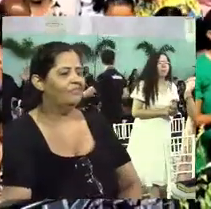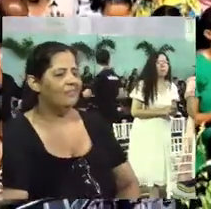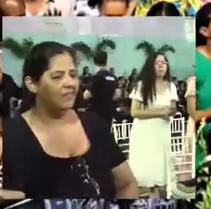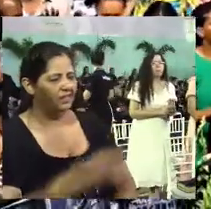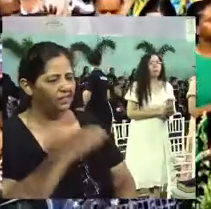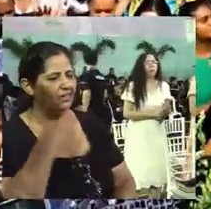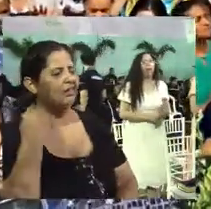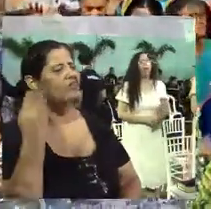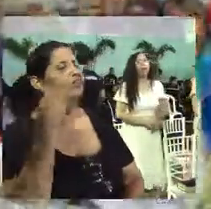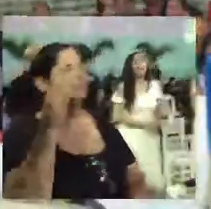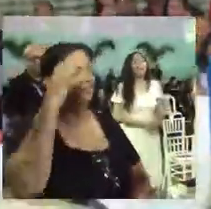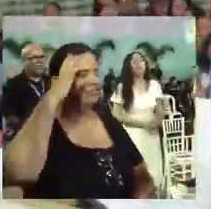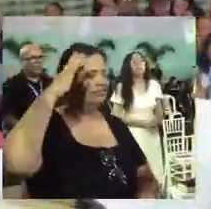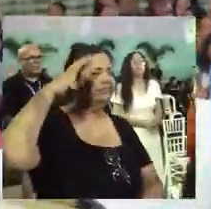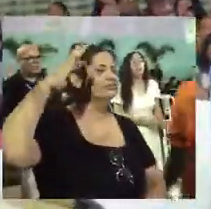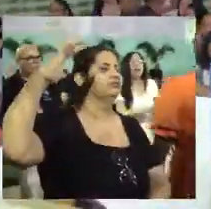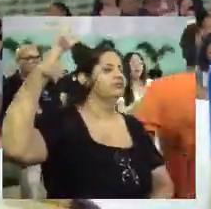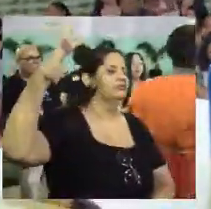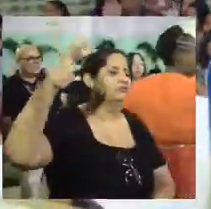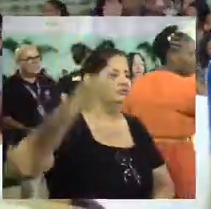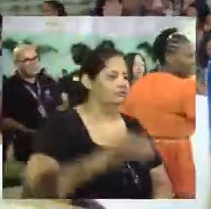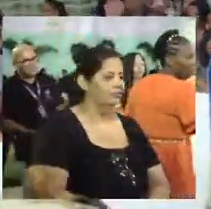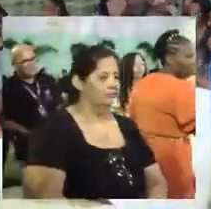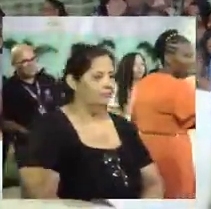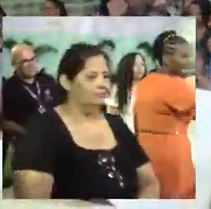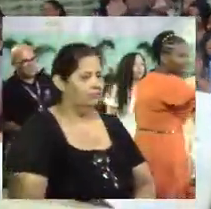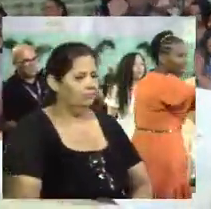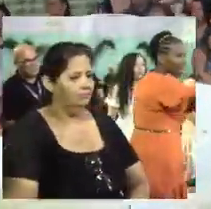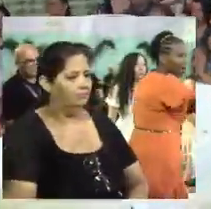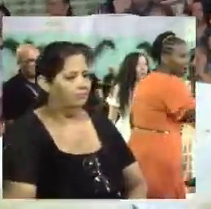vai saindo agora em nome de Jesus